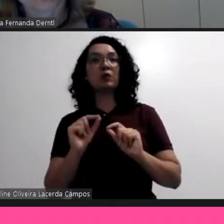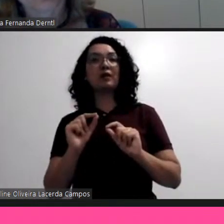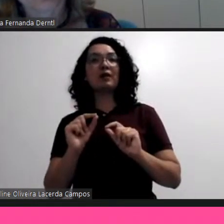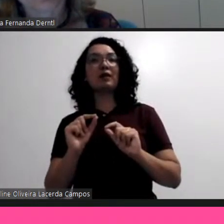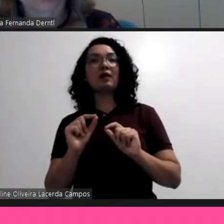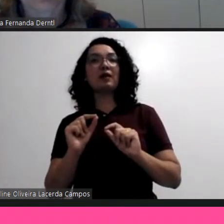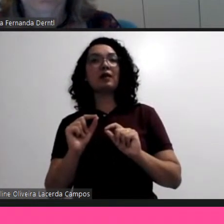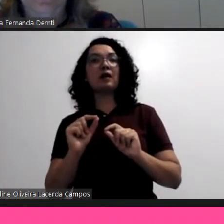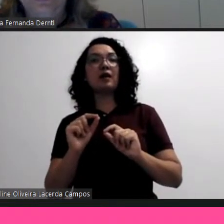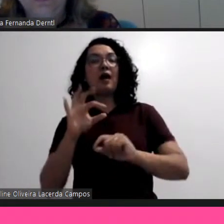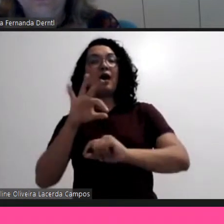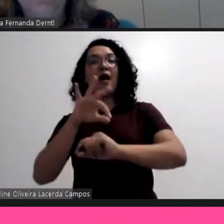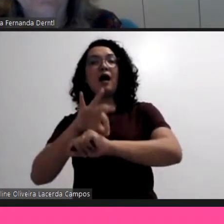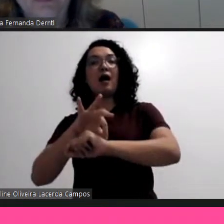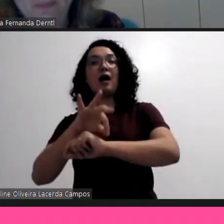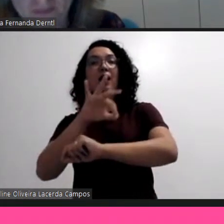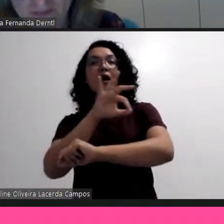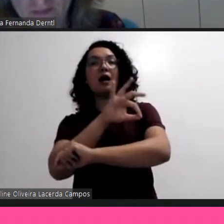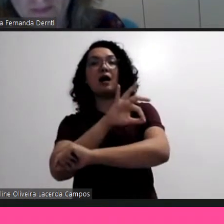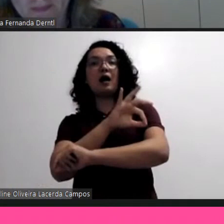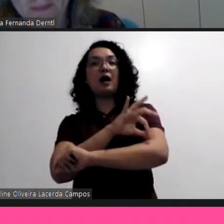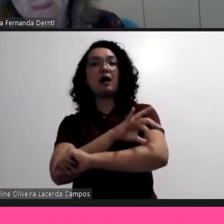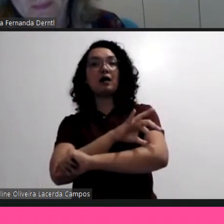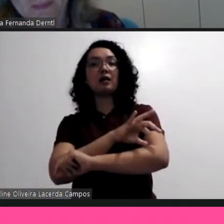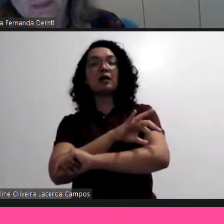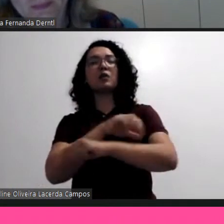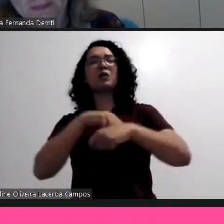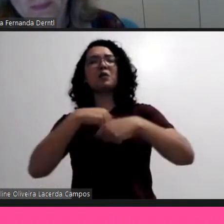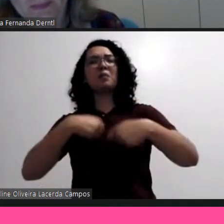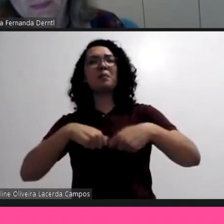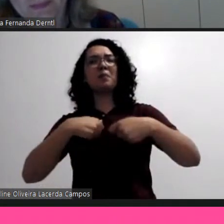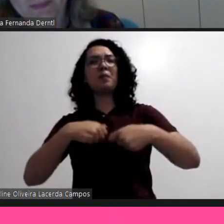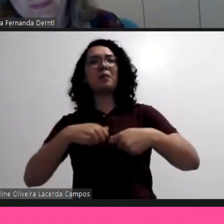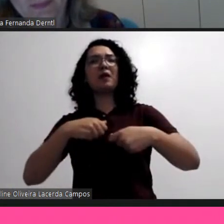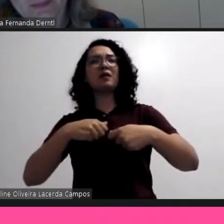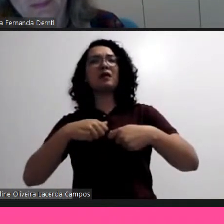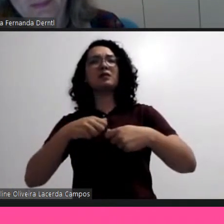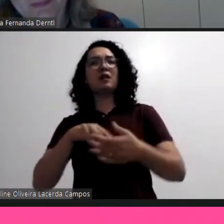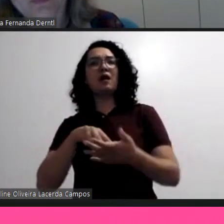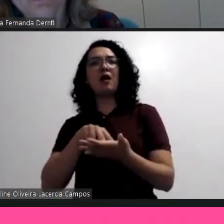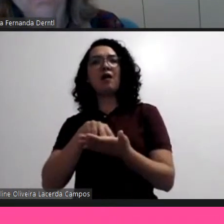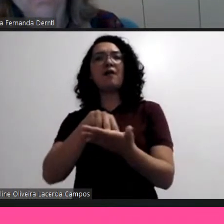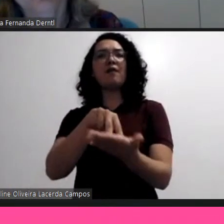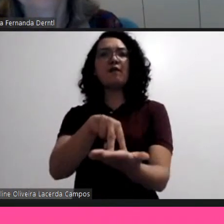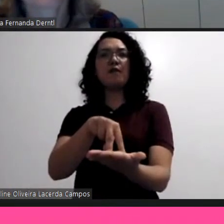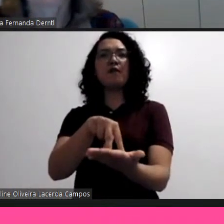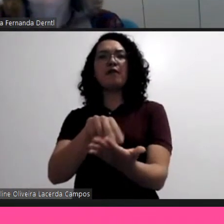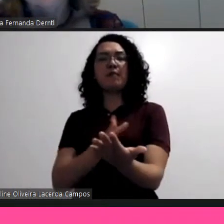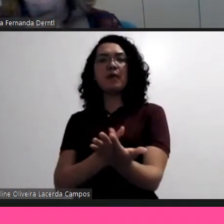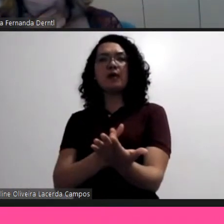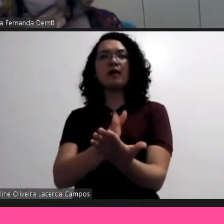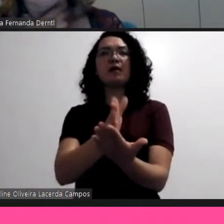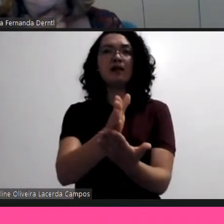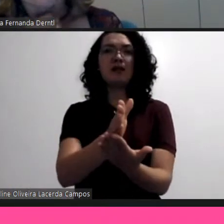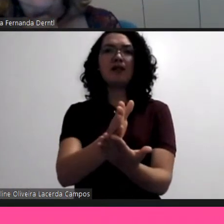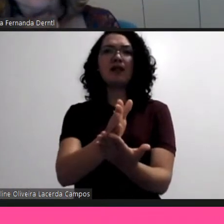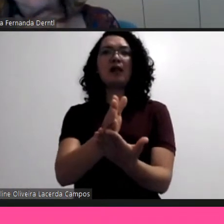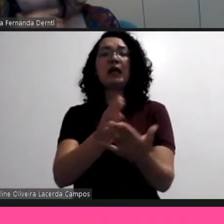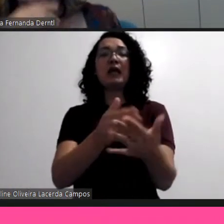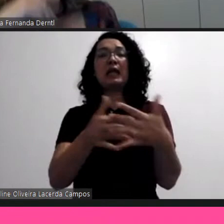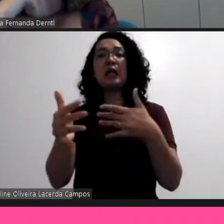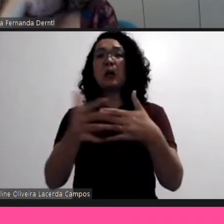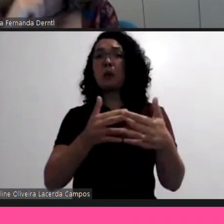resistência frente à desmobilização da cultura, ao desmonte das nossas